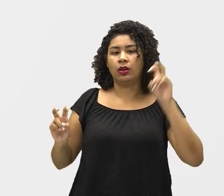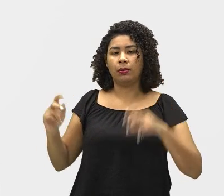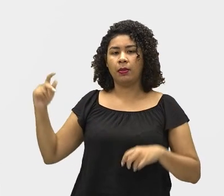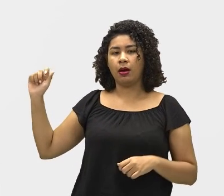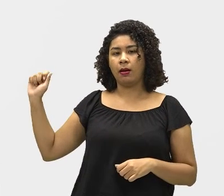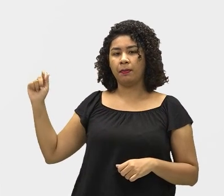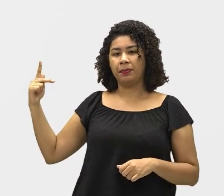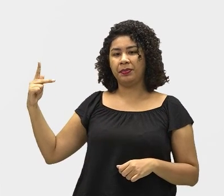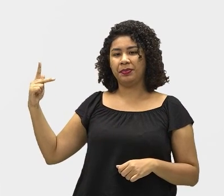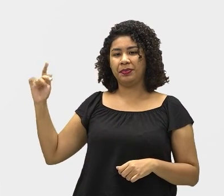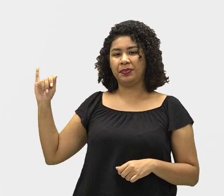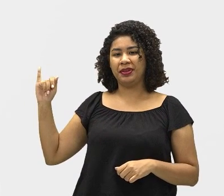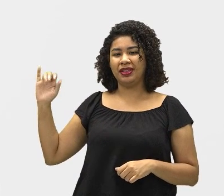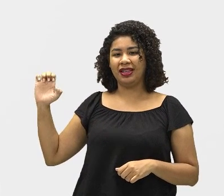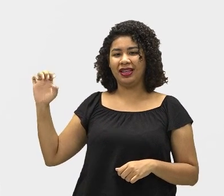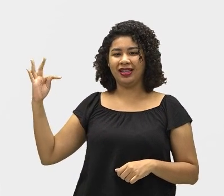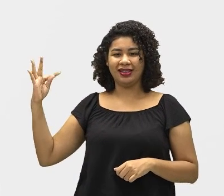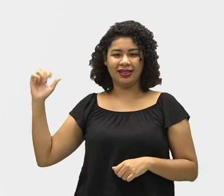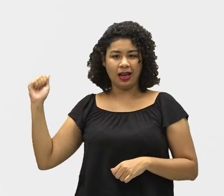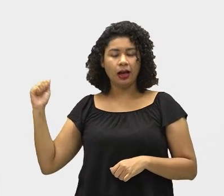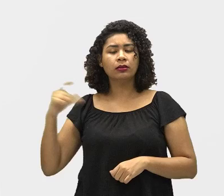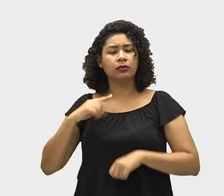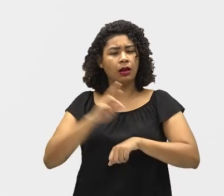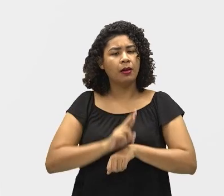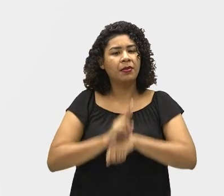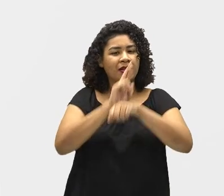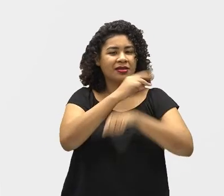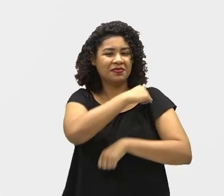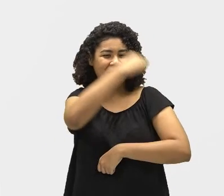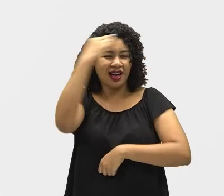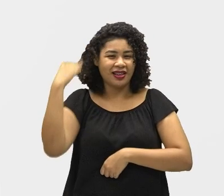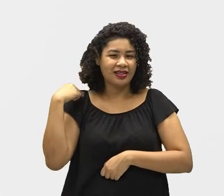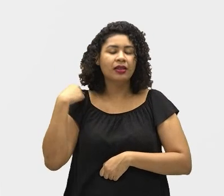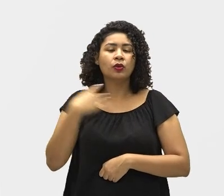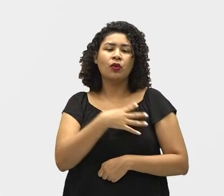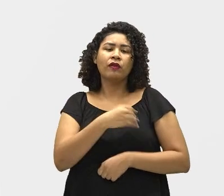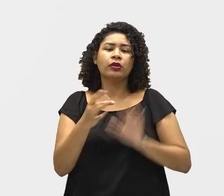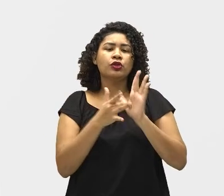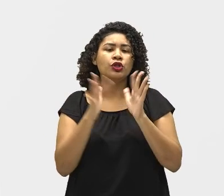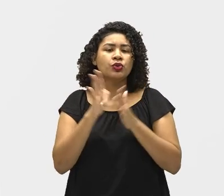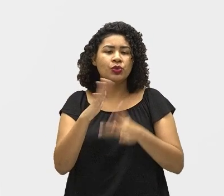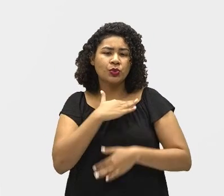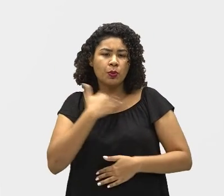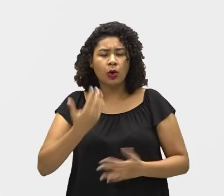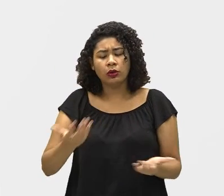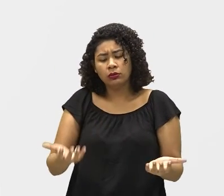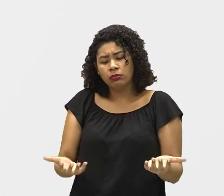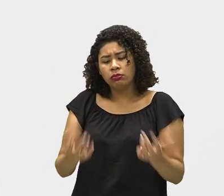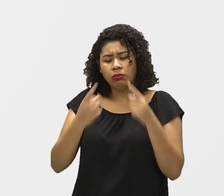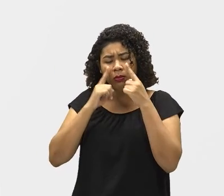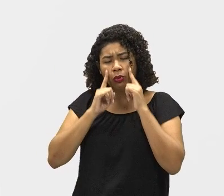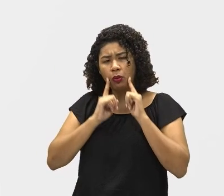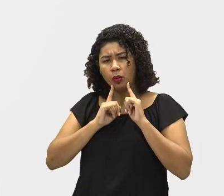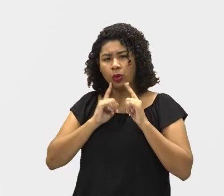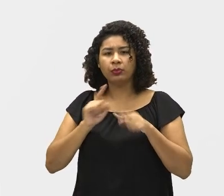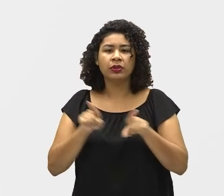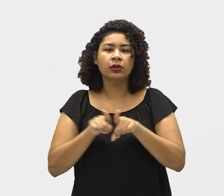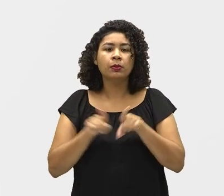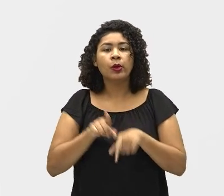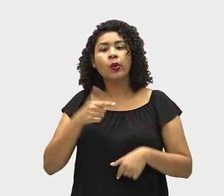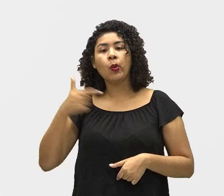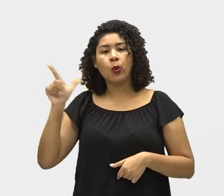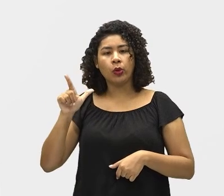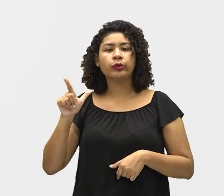por sua vez, ali com seu filho nos braços, ali já morto, Jesus Cristo, e Davi, além de que? Do teto da